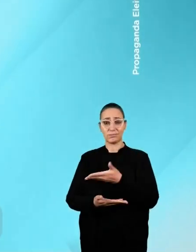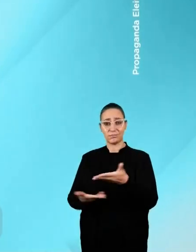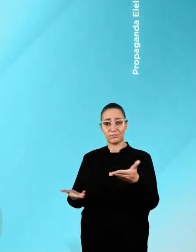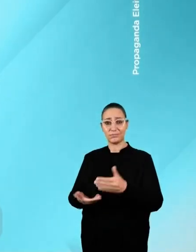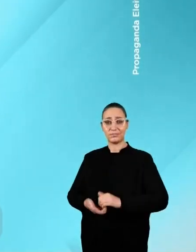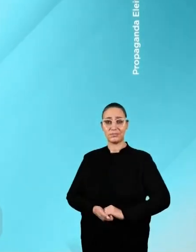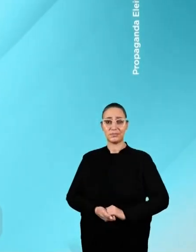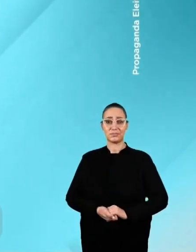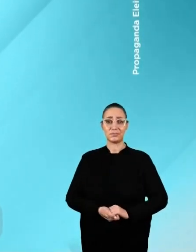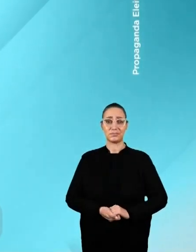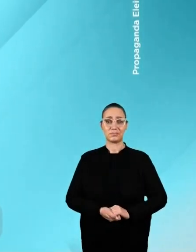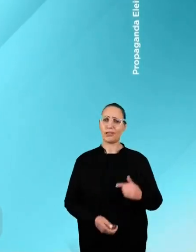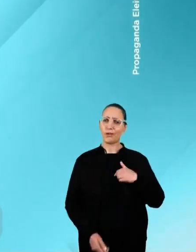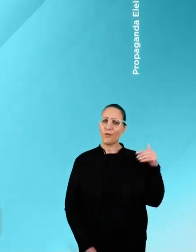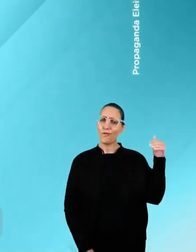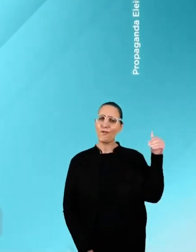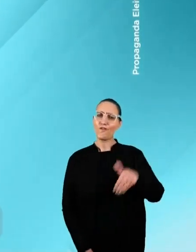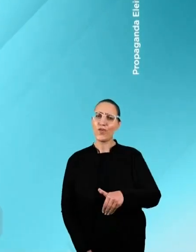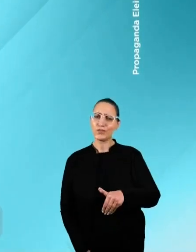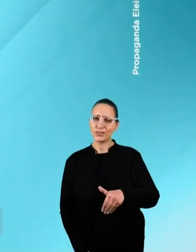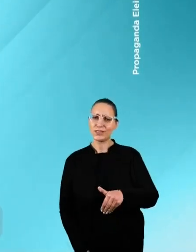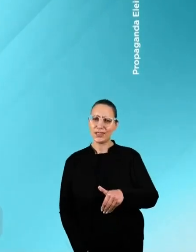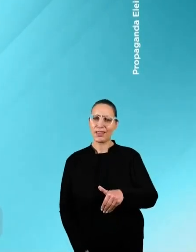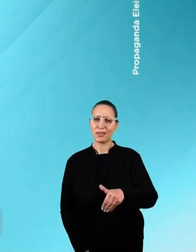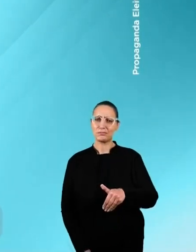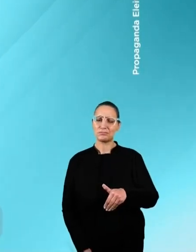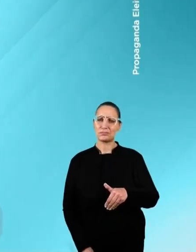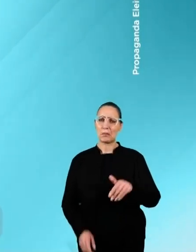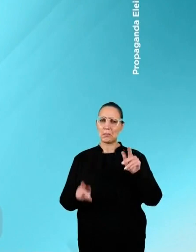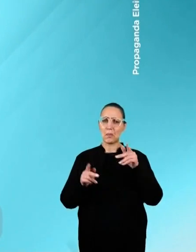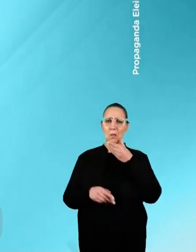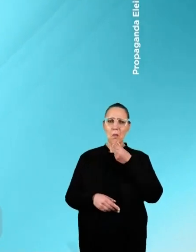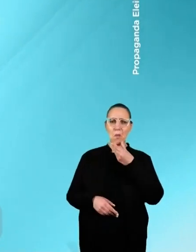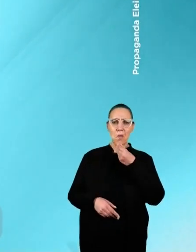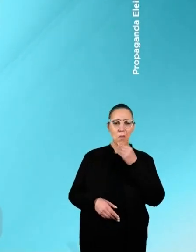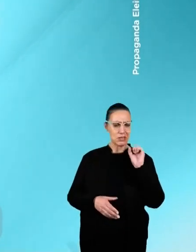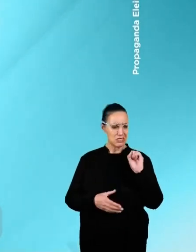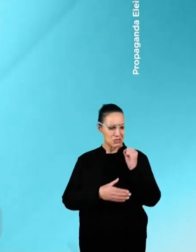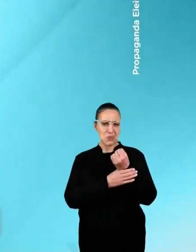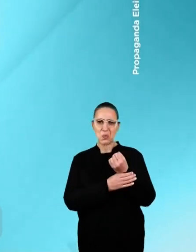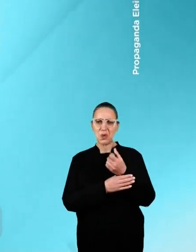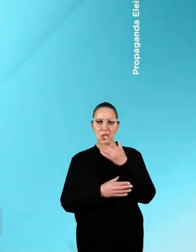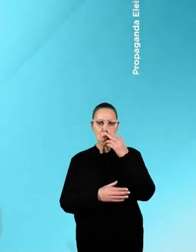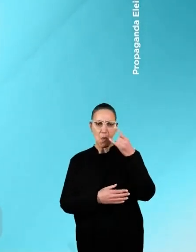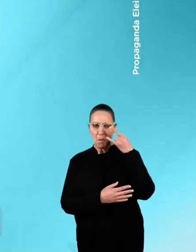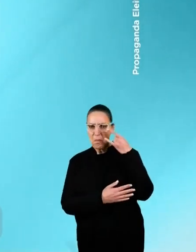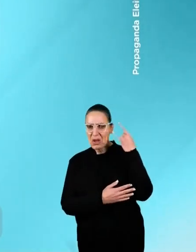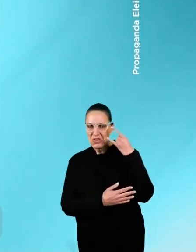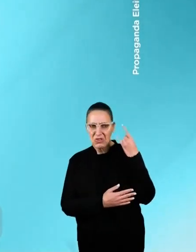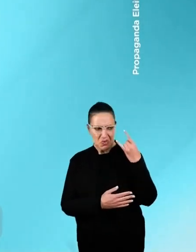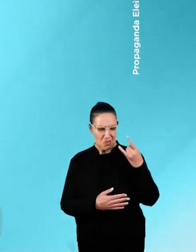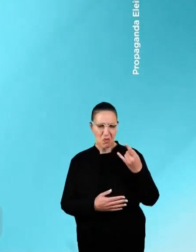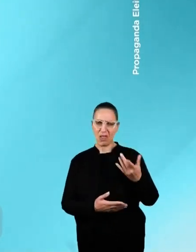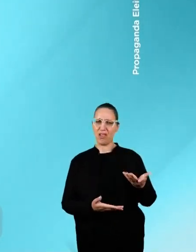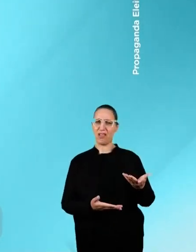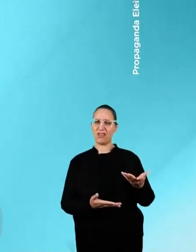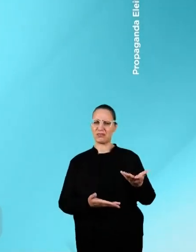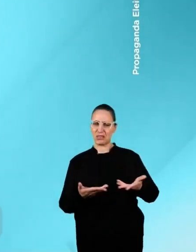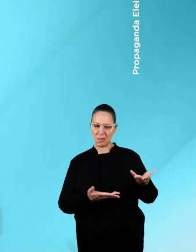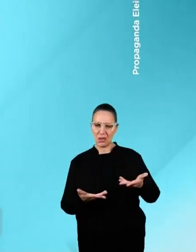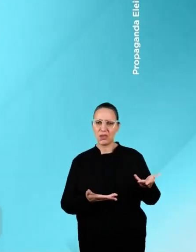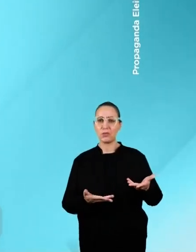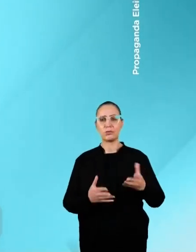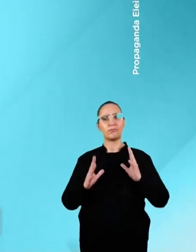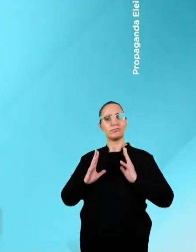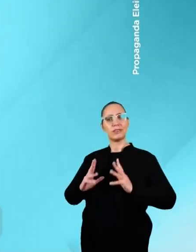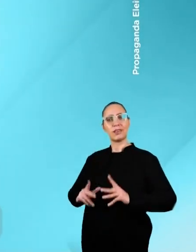federal, 4433. Estou de volta. O homem da segurança para tratar bandido como bandido. Federal